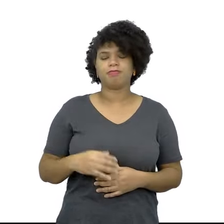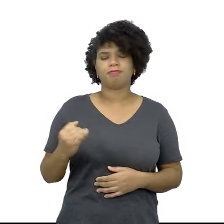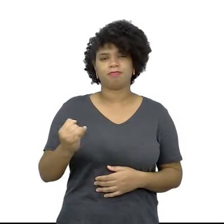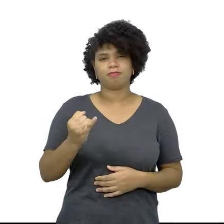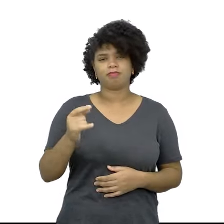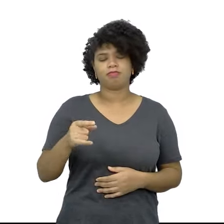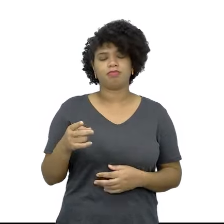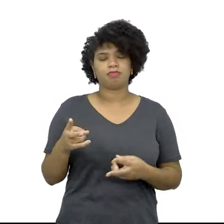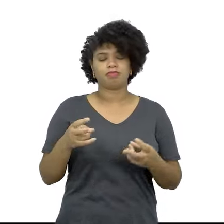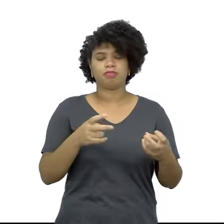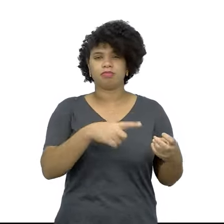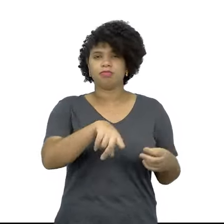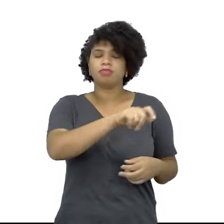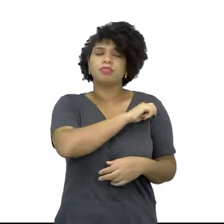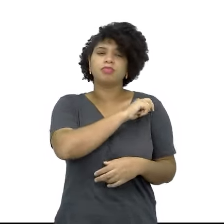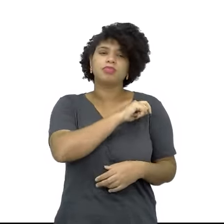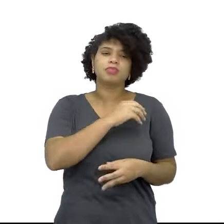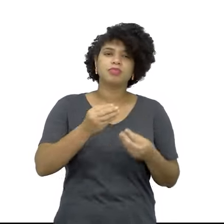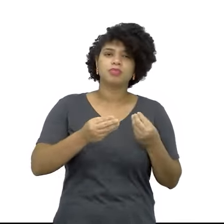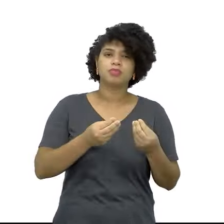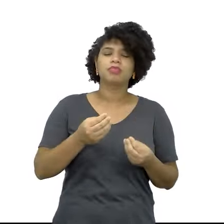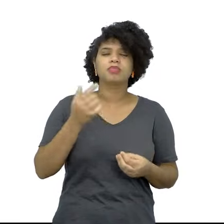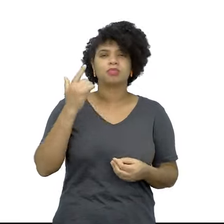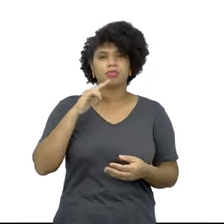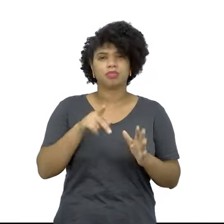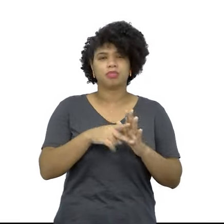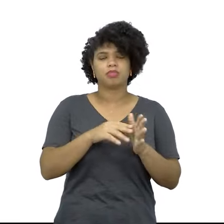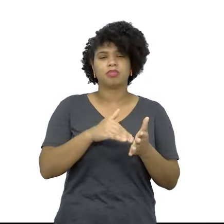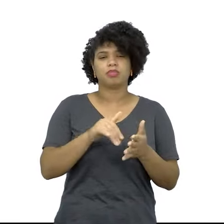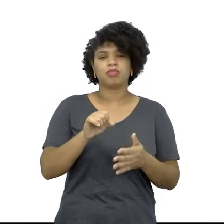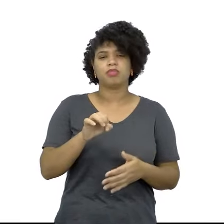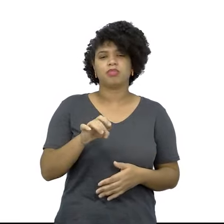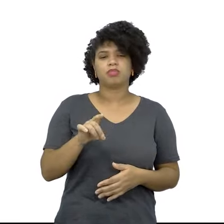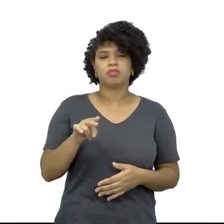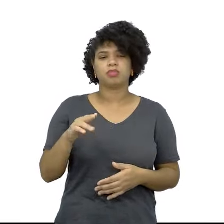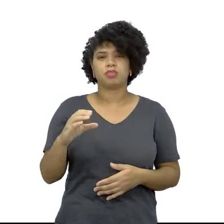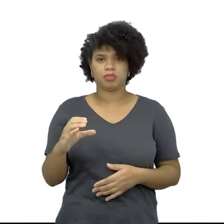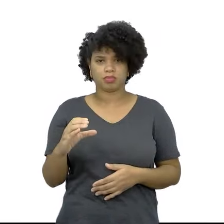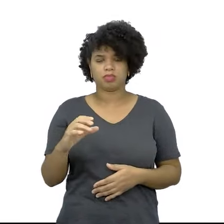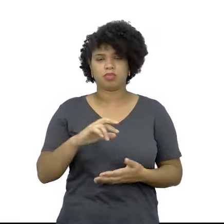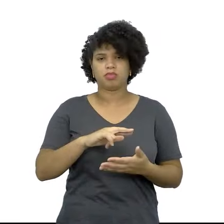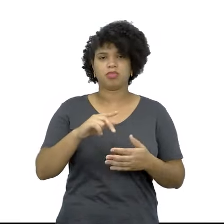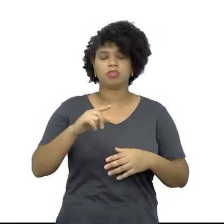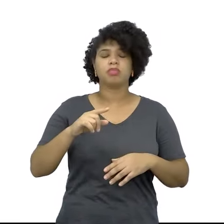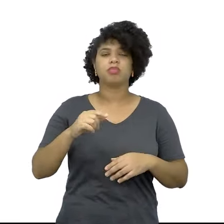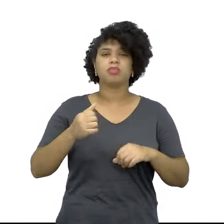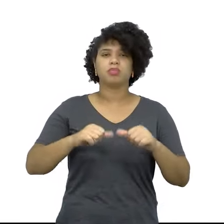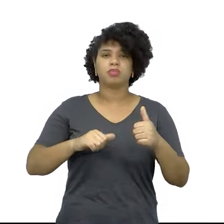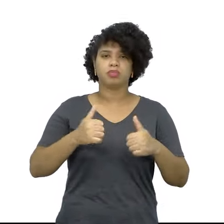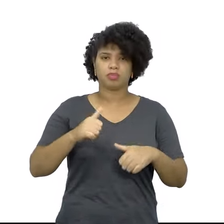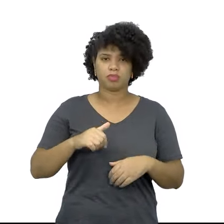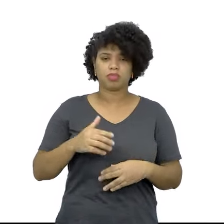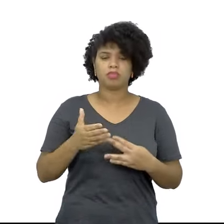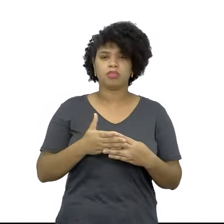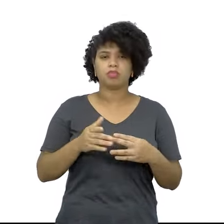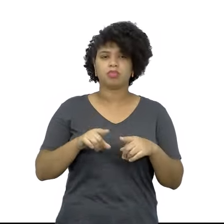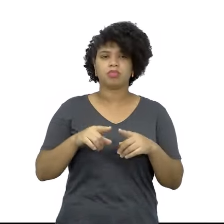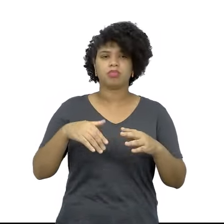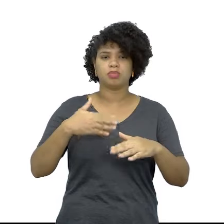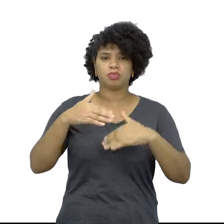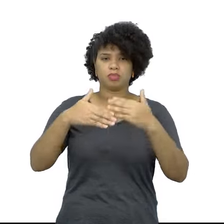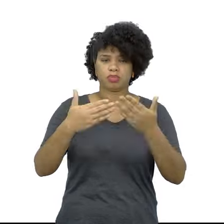acontecem através da SEDUC, né? Então, tanto as avaliações intermediárias quanto as de processo. Nós